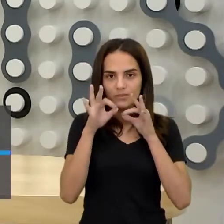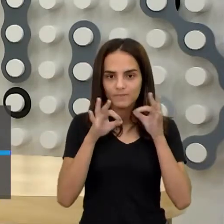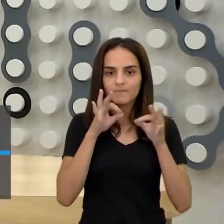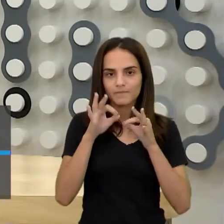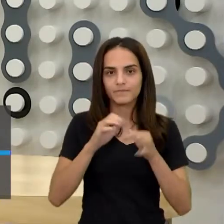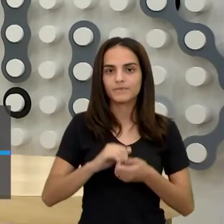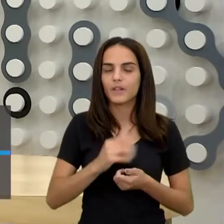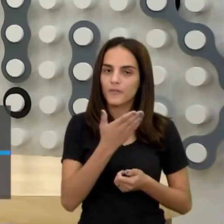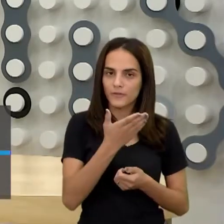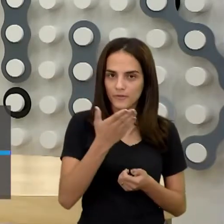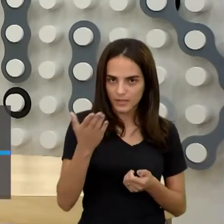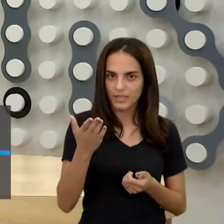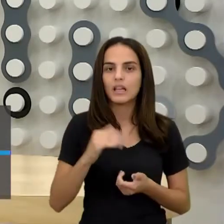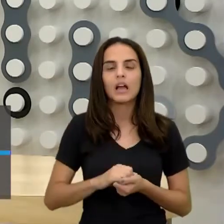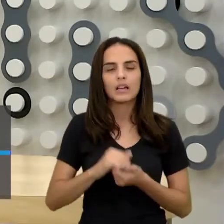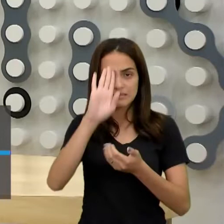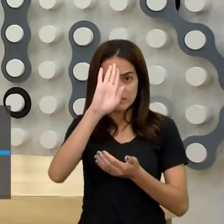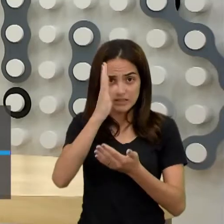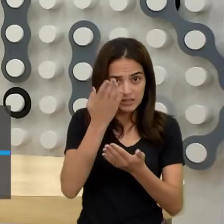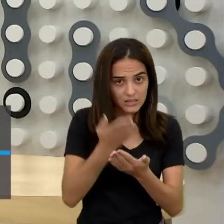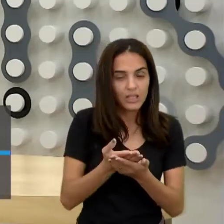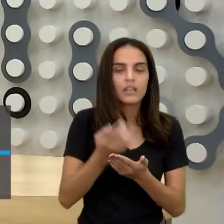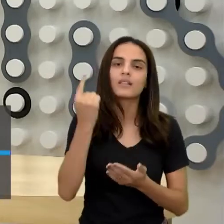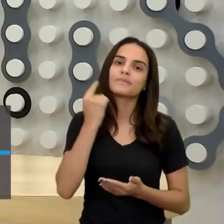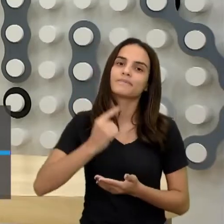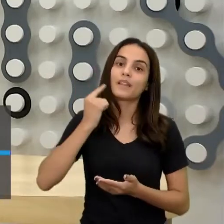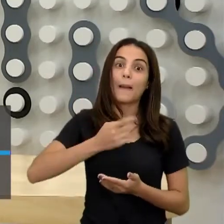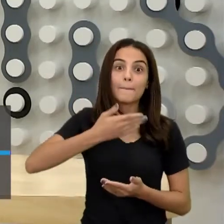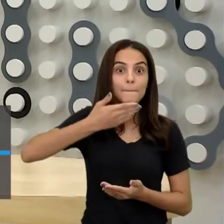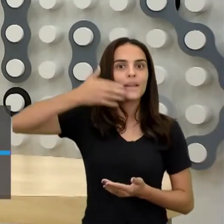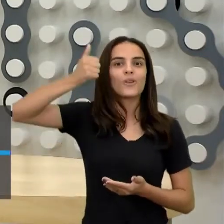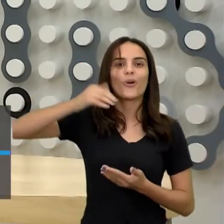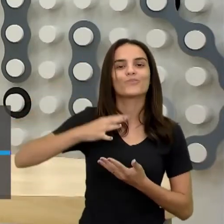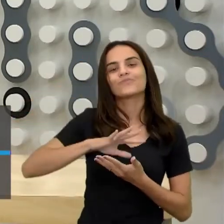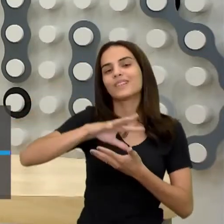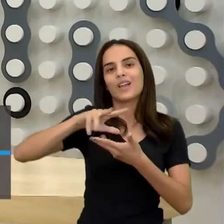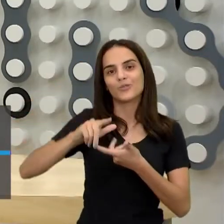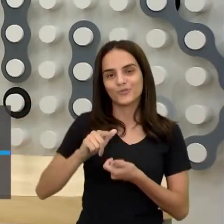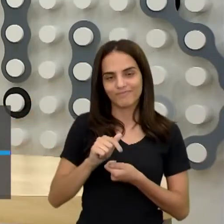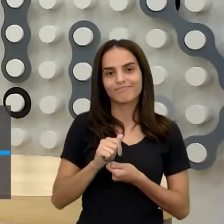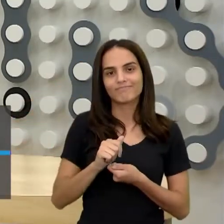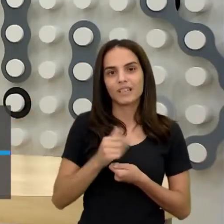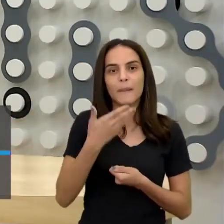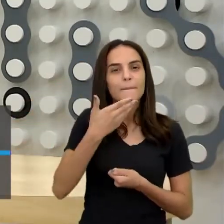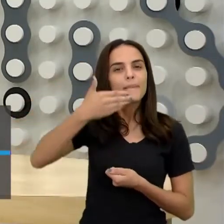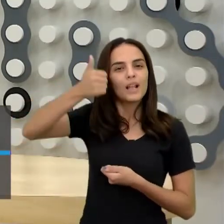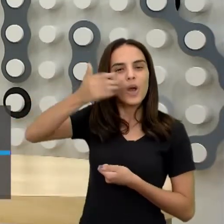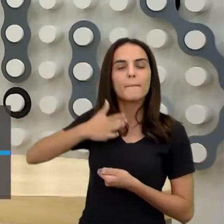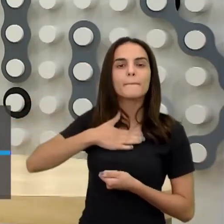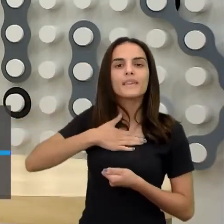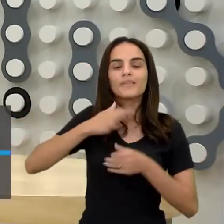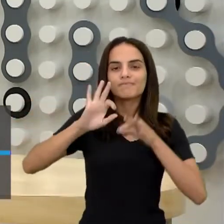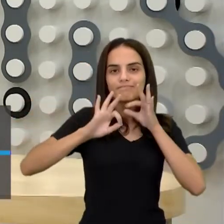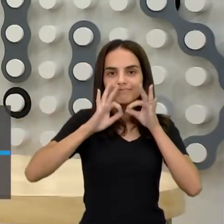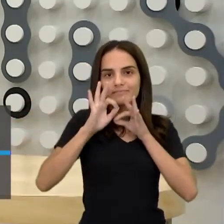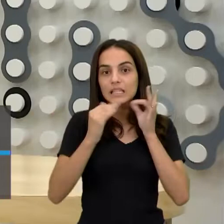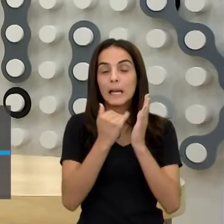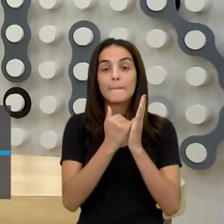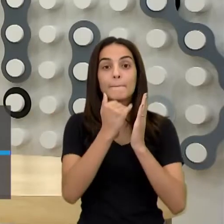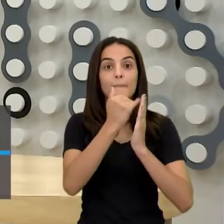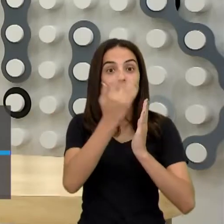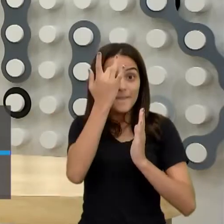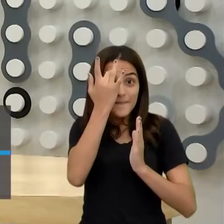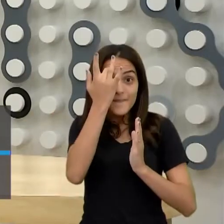para você se convencer de que Nova York é a melhor cidade do mundo. Quanto melhor a minha argumentação,